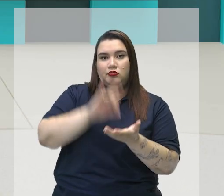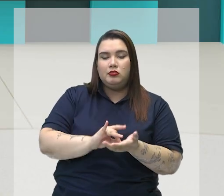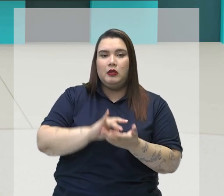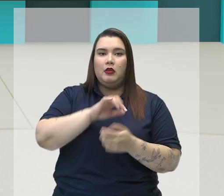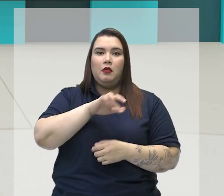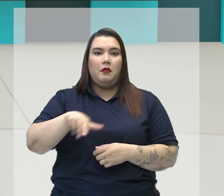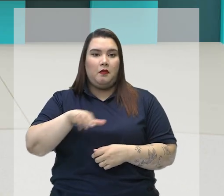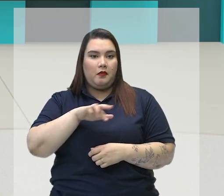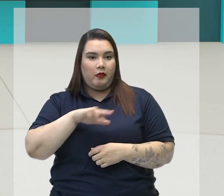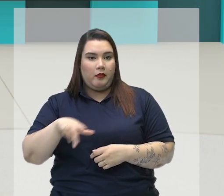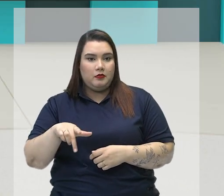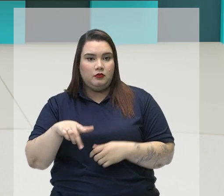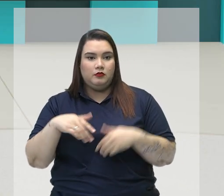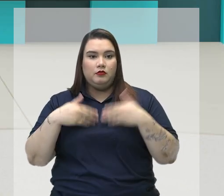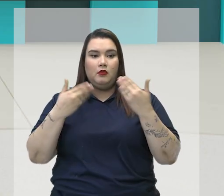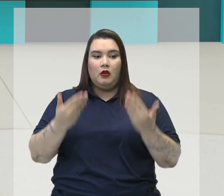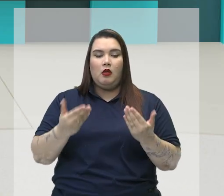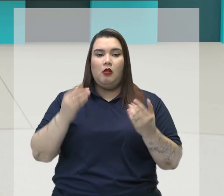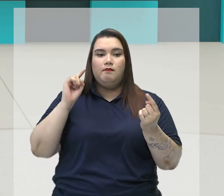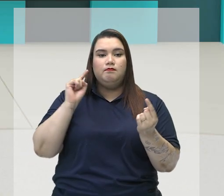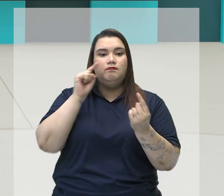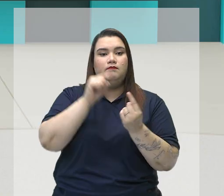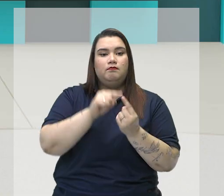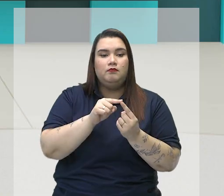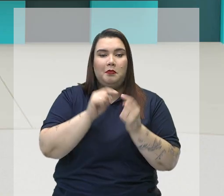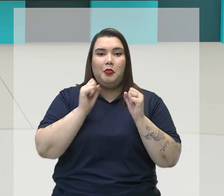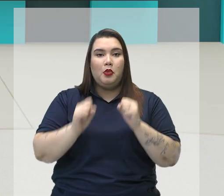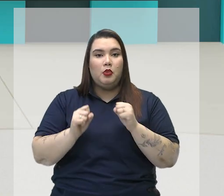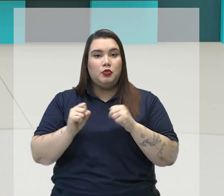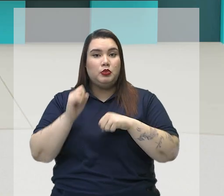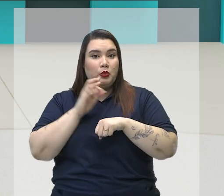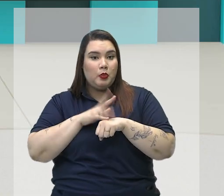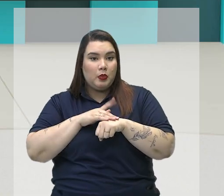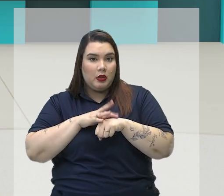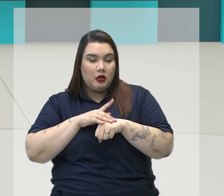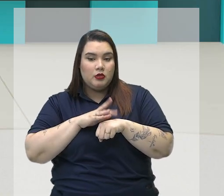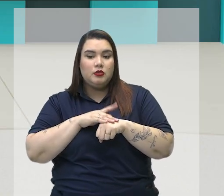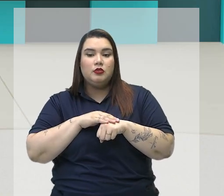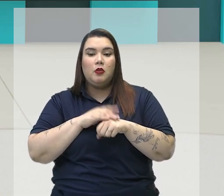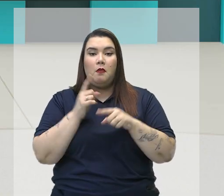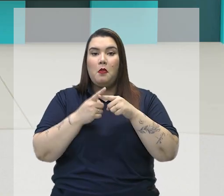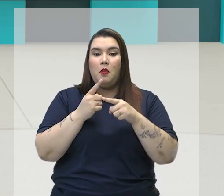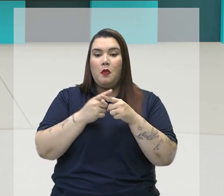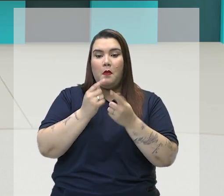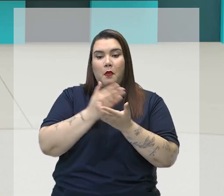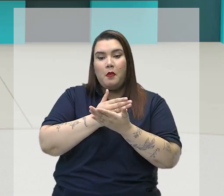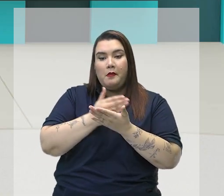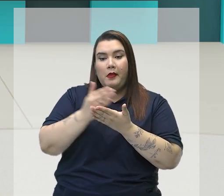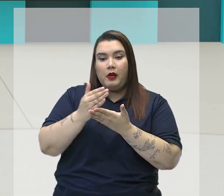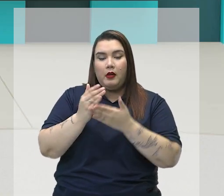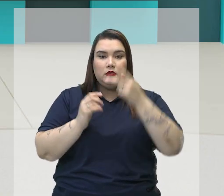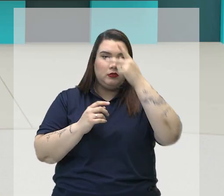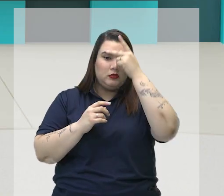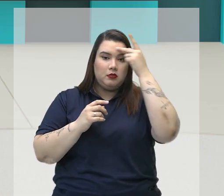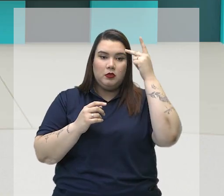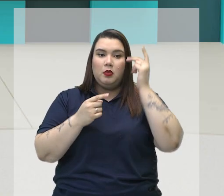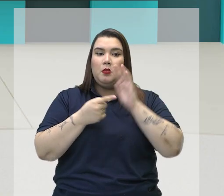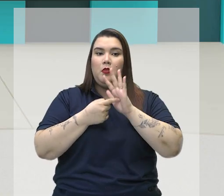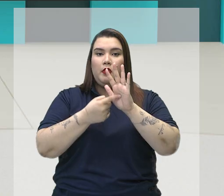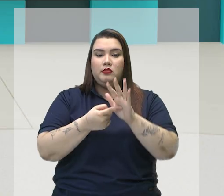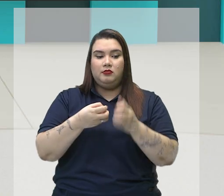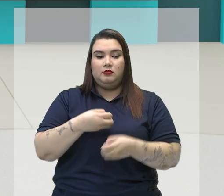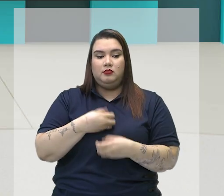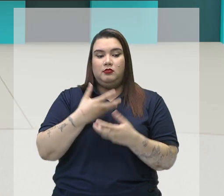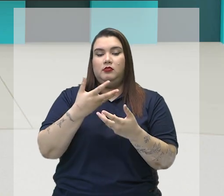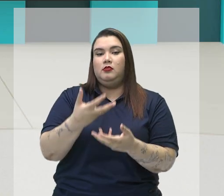reais. E chegando até a adoecer. Porque no começo, a pessoa mostra quem ela